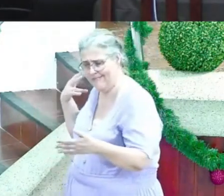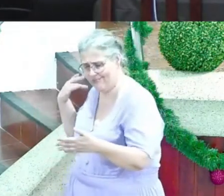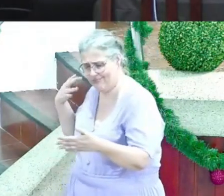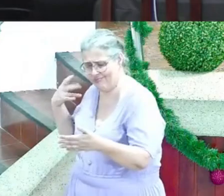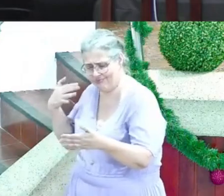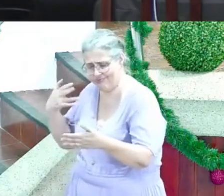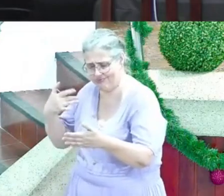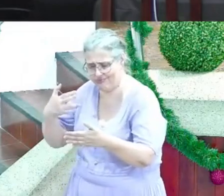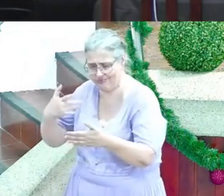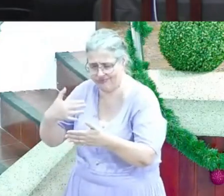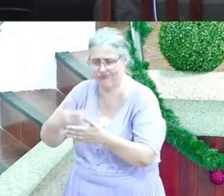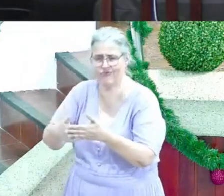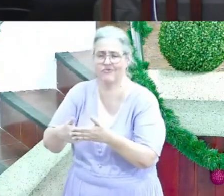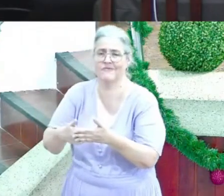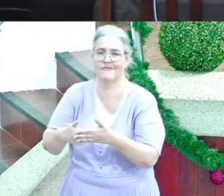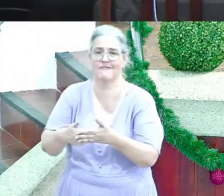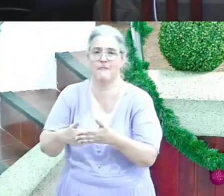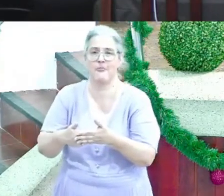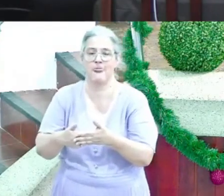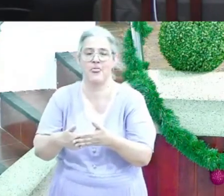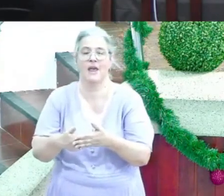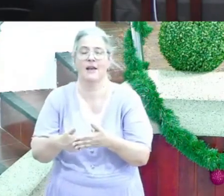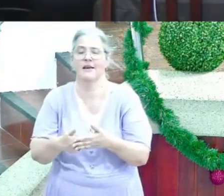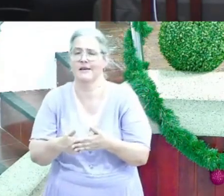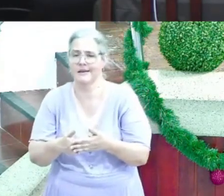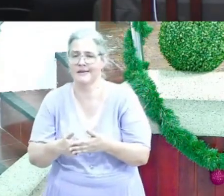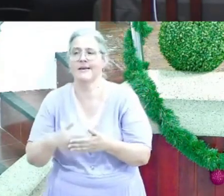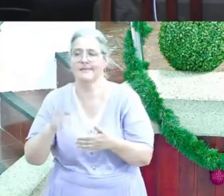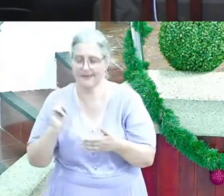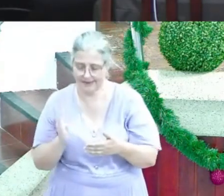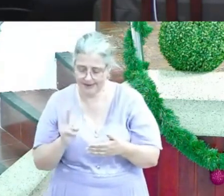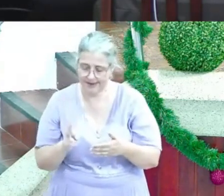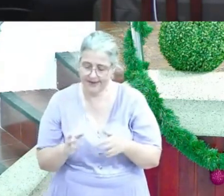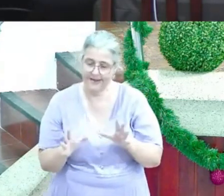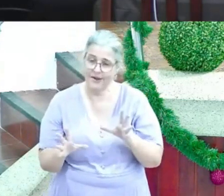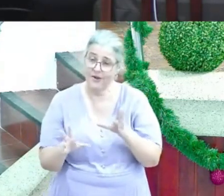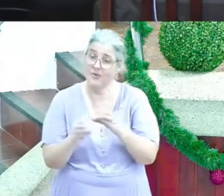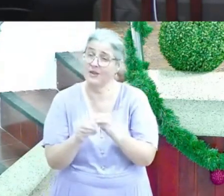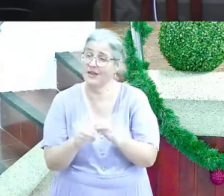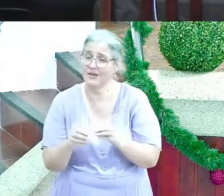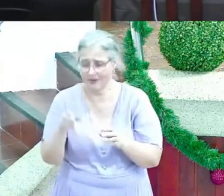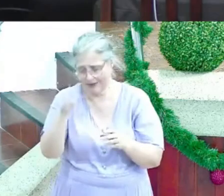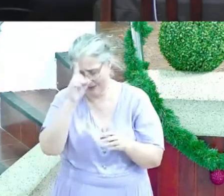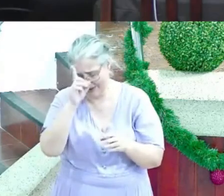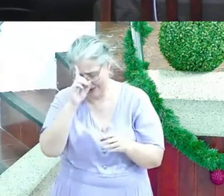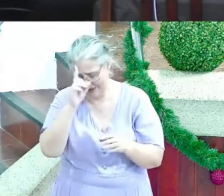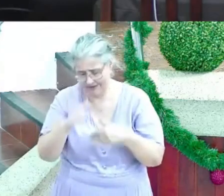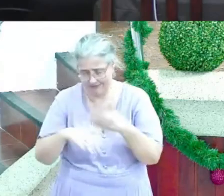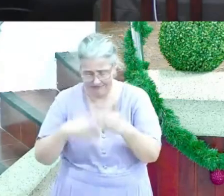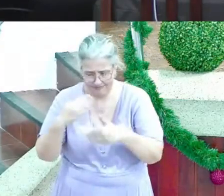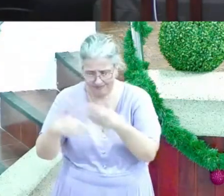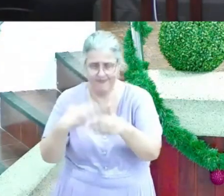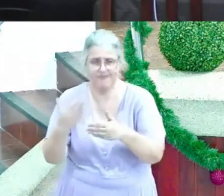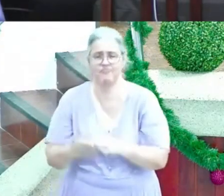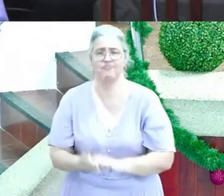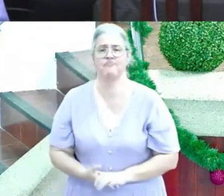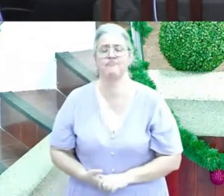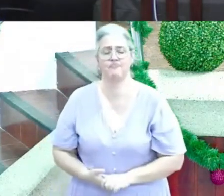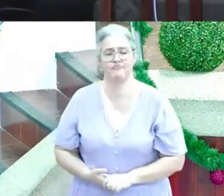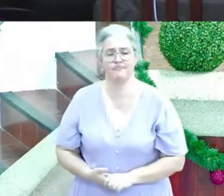está se consumando a cada dia e a cada momento. Não perca